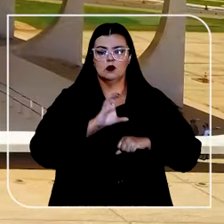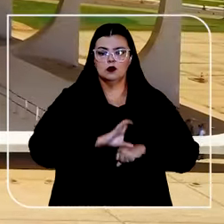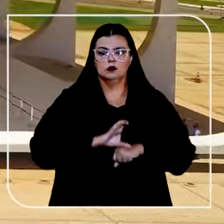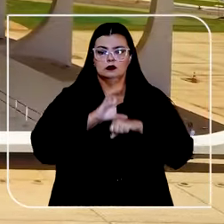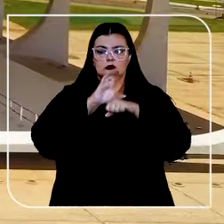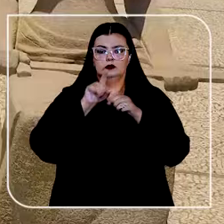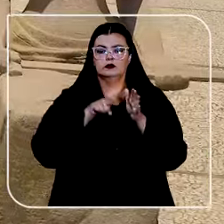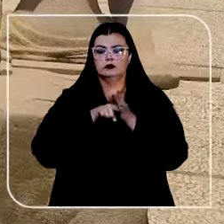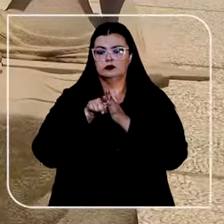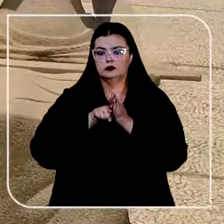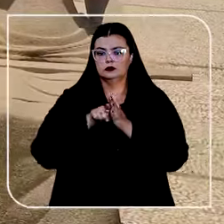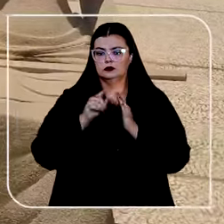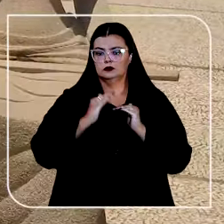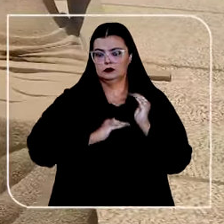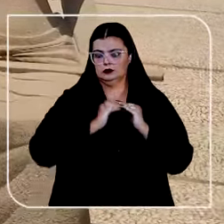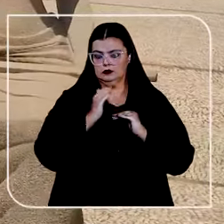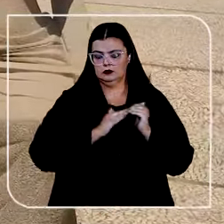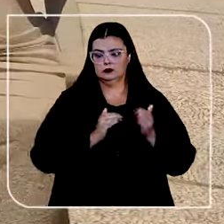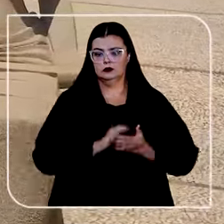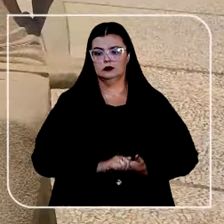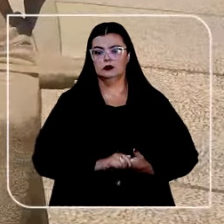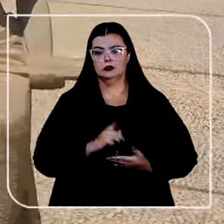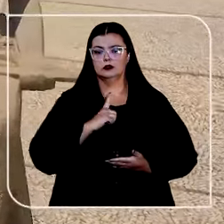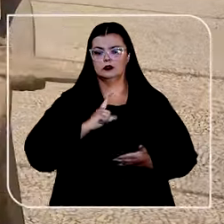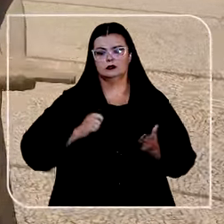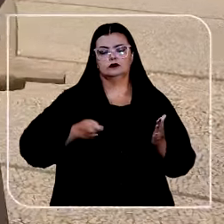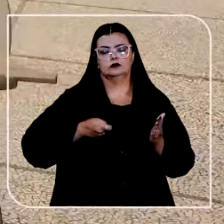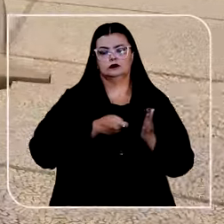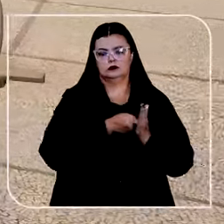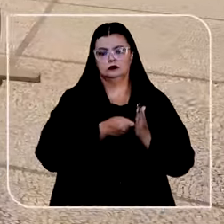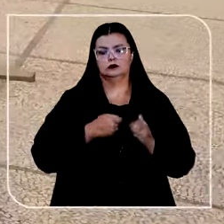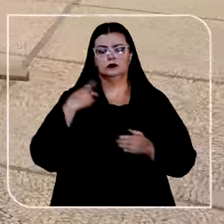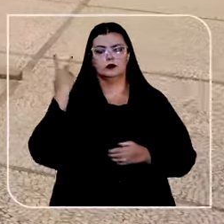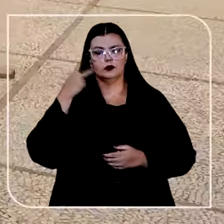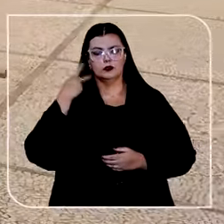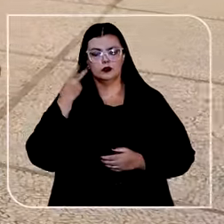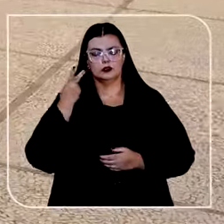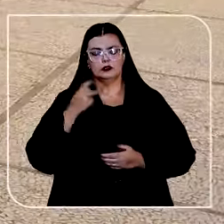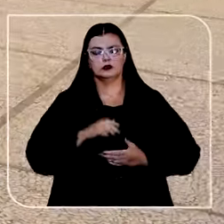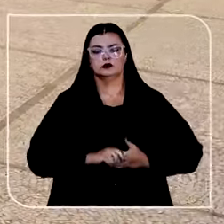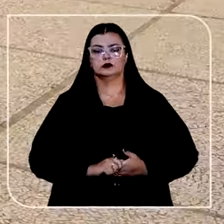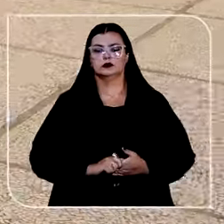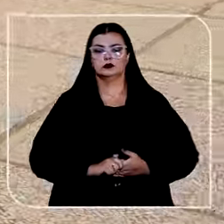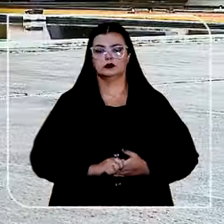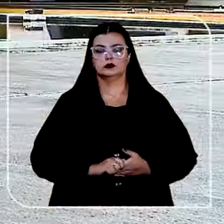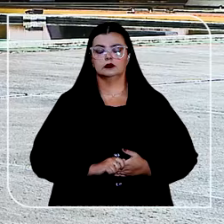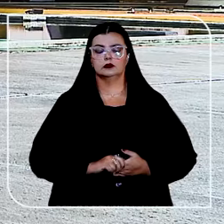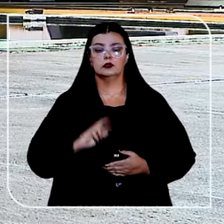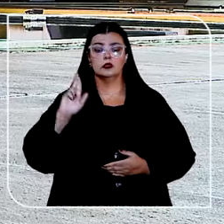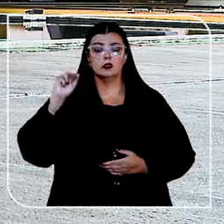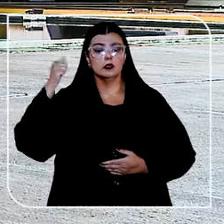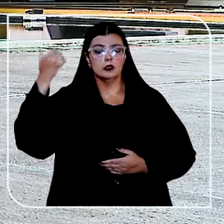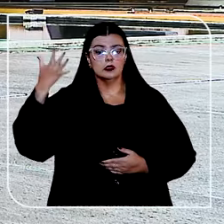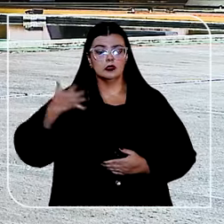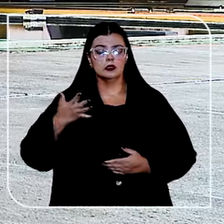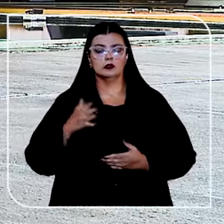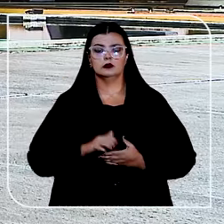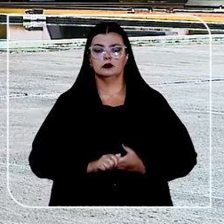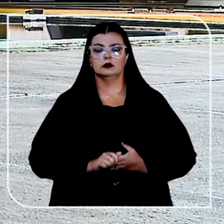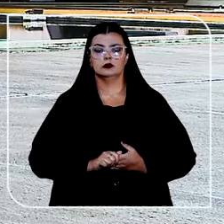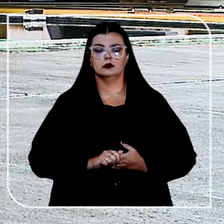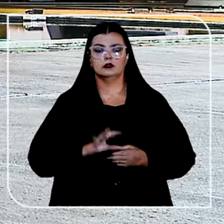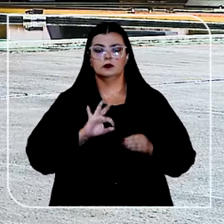conselho de fiscalização profissional pois a medida gerar sanção política em matéria tributária o relator do caso no